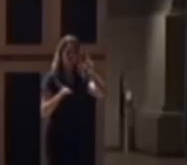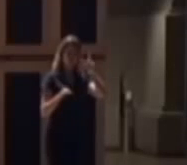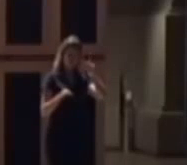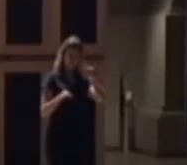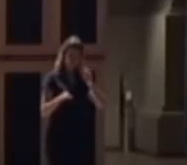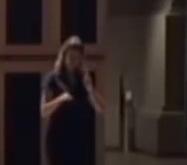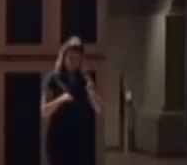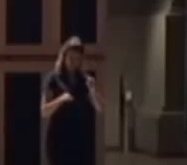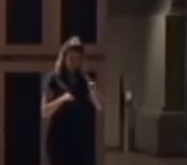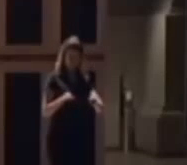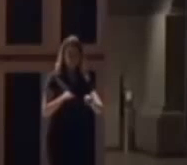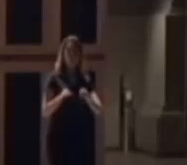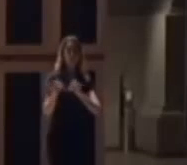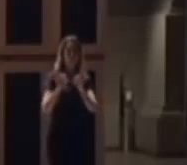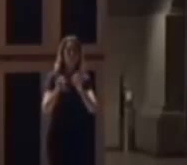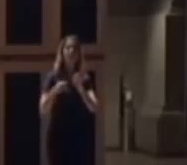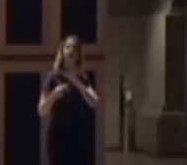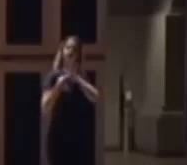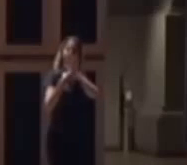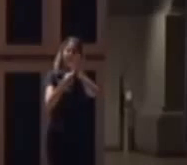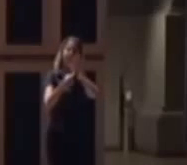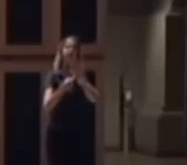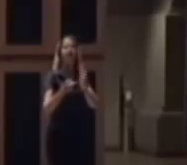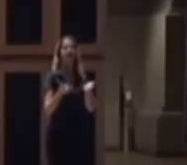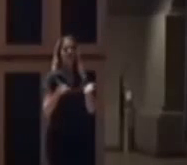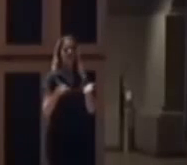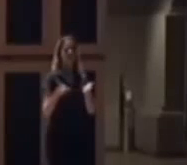produção de espetáculos, e aí,